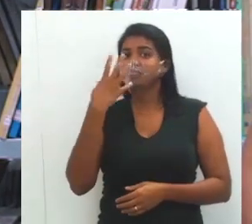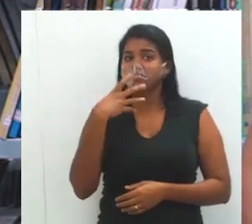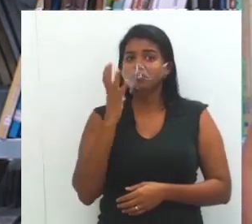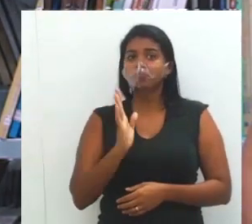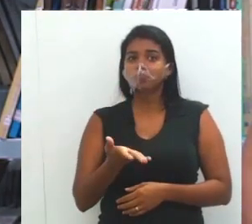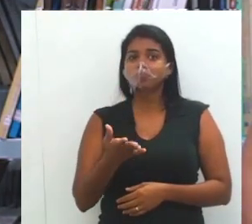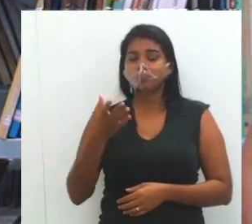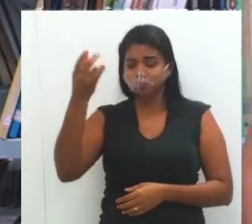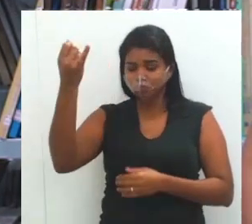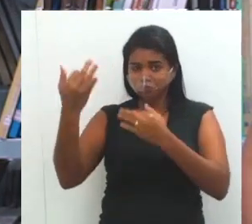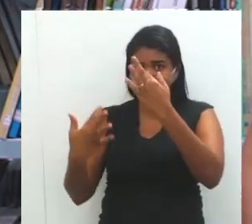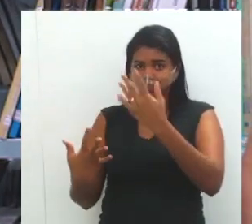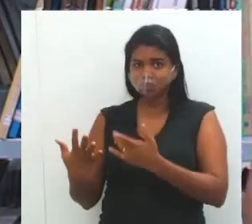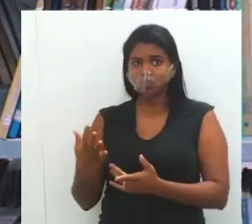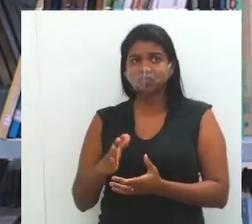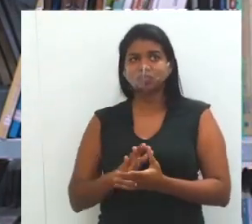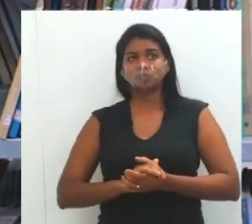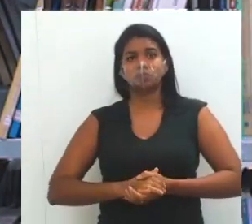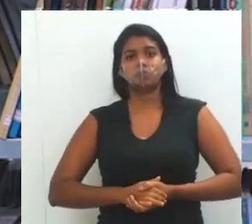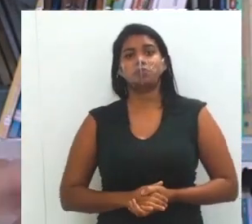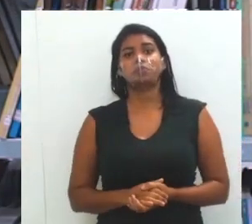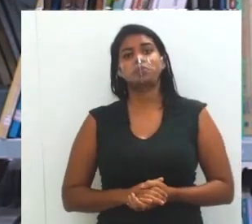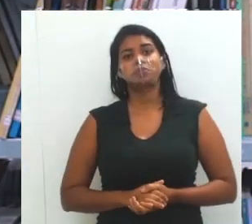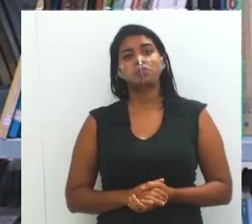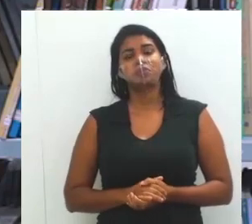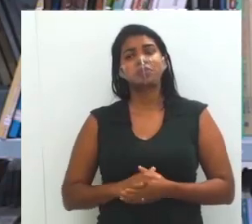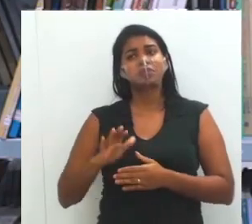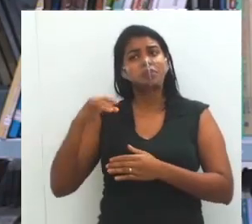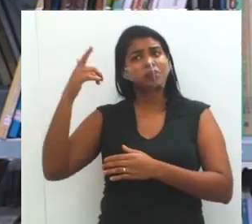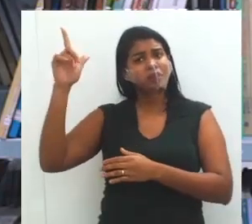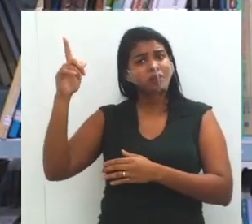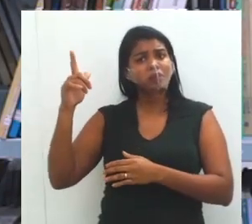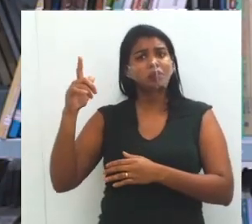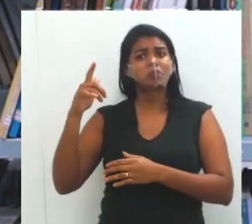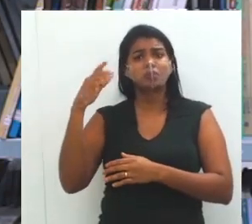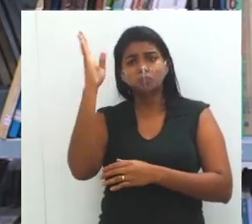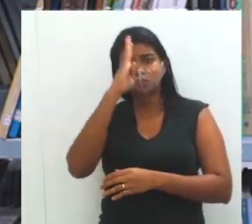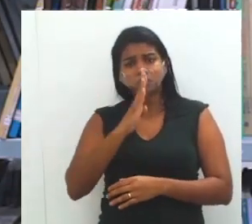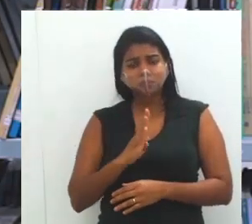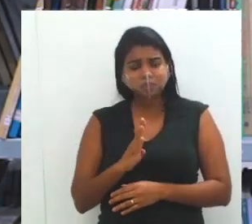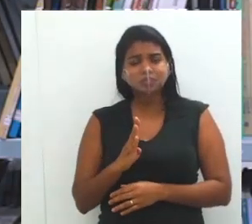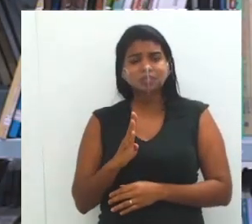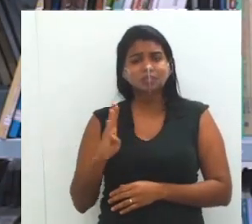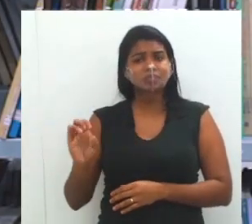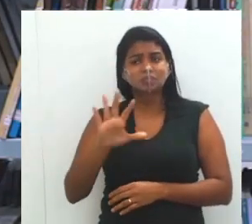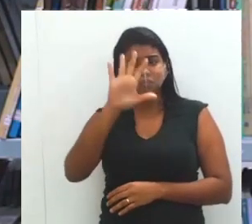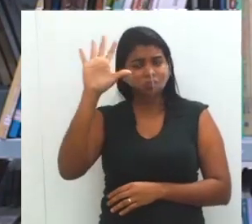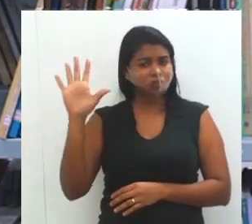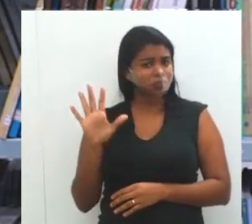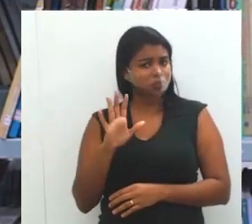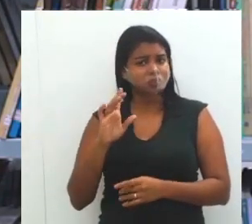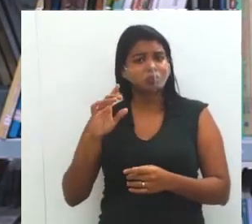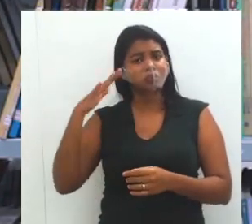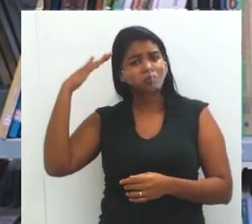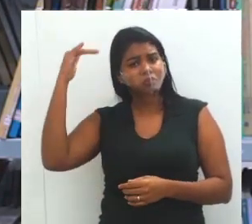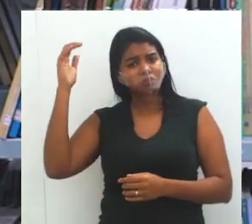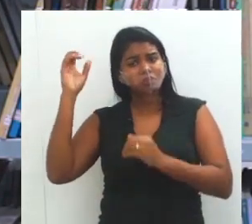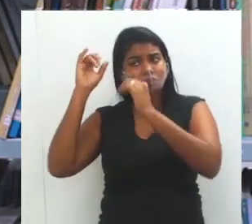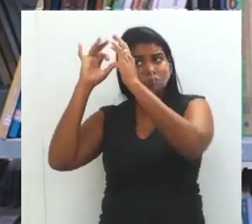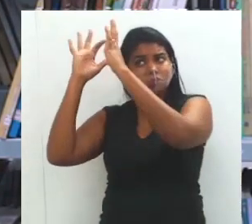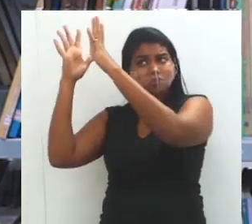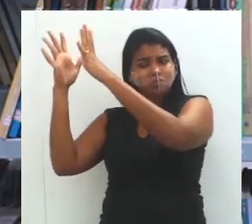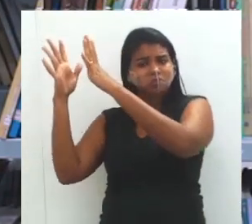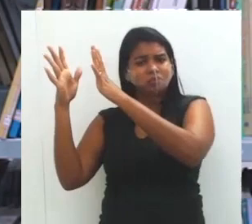música, como eu já falei anteriormente, ele leva para o Brasil e para o mundo, e não algo exótico, e sim algo